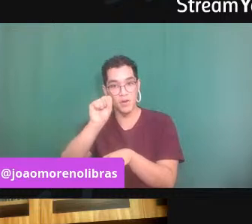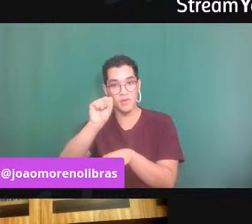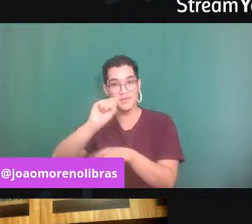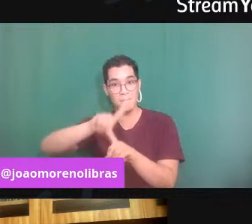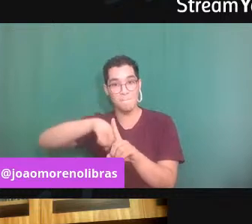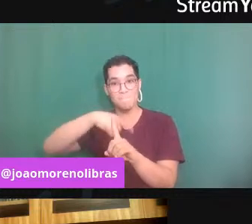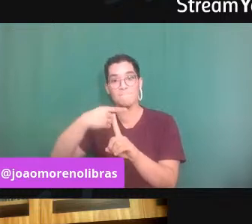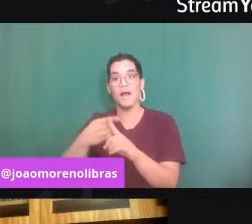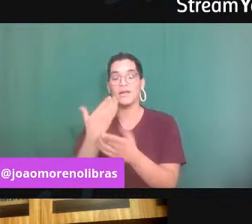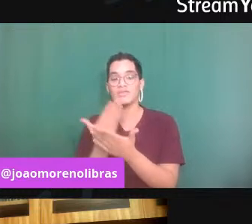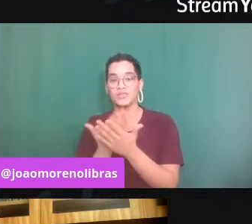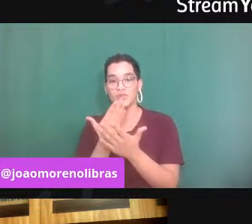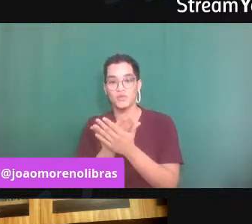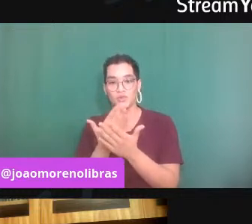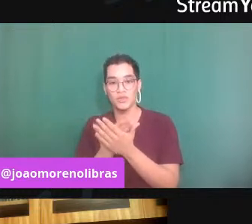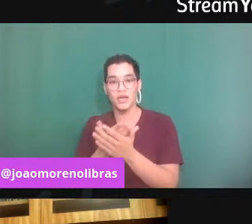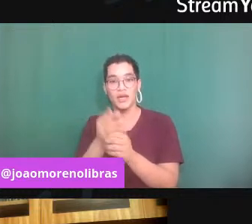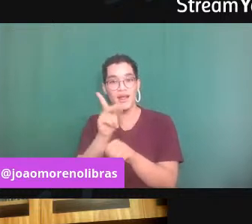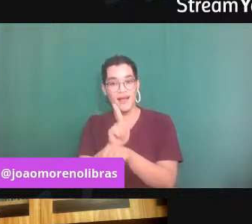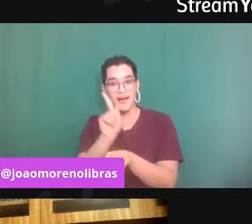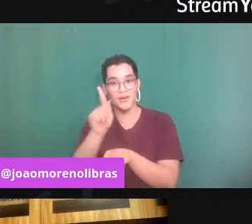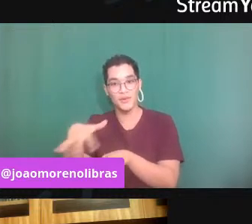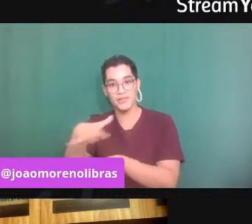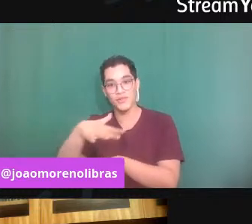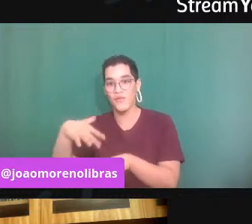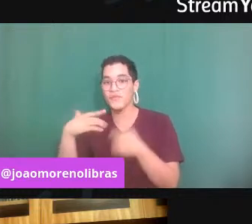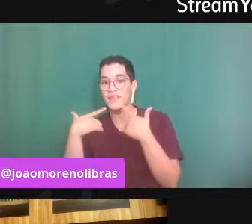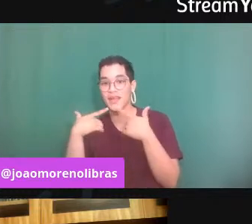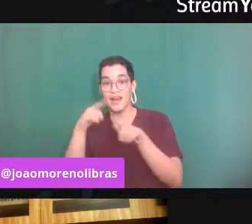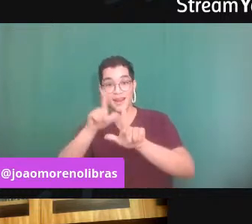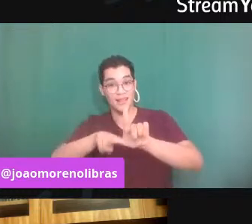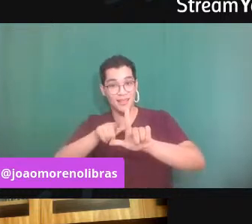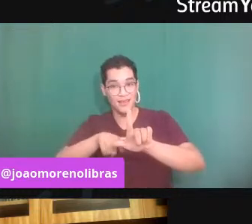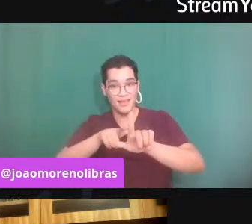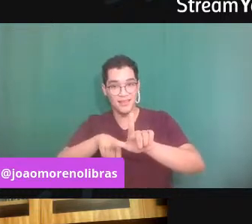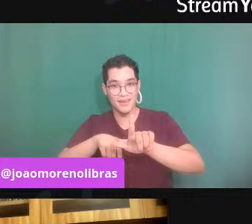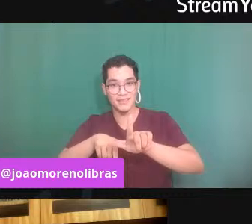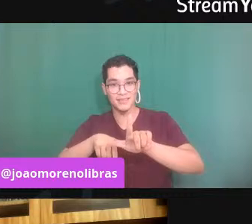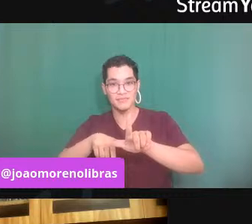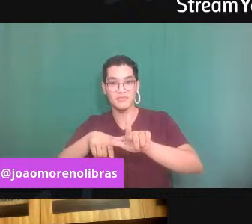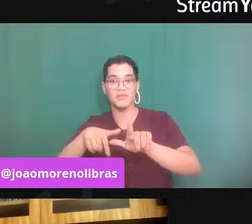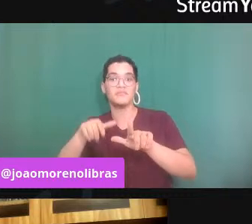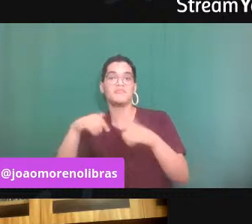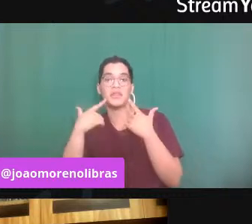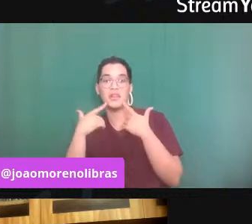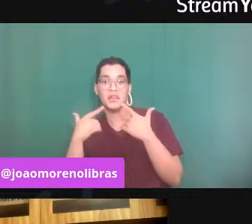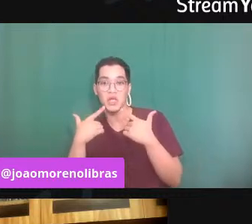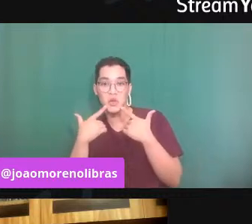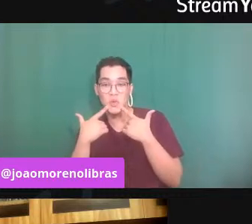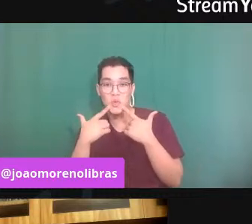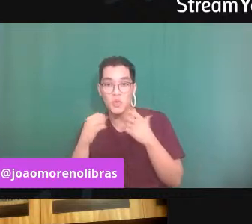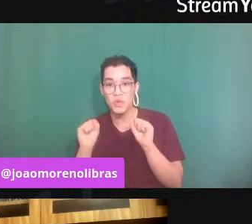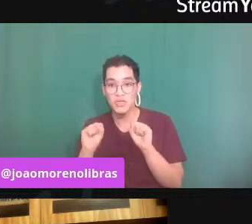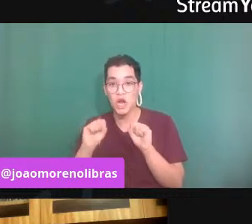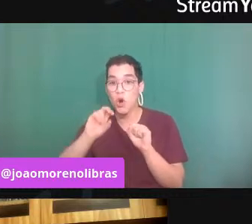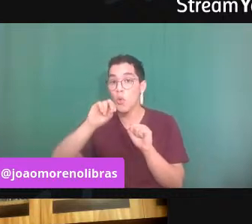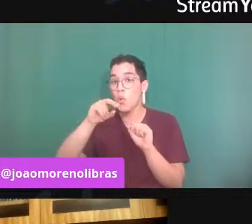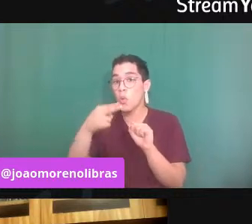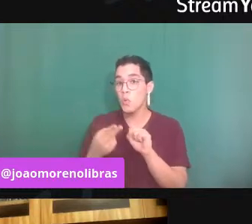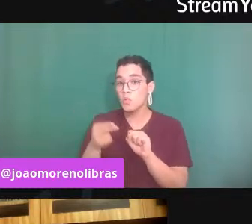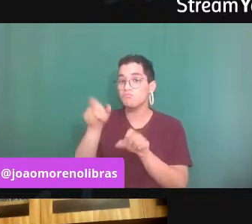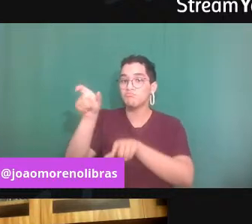graduandos de letras, pós-graduandos da área de letras e linguística, e todos os interessados nos estudos